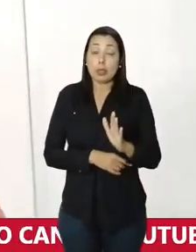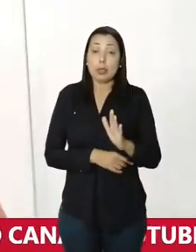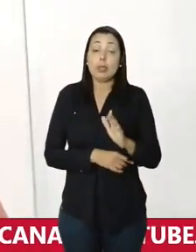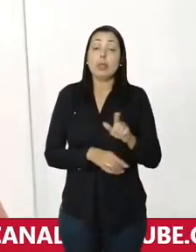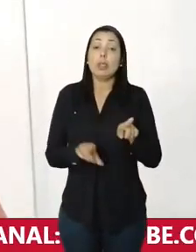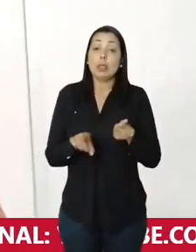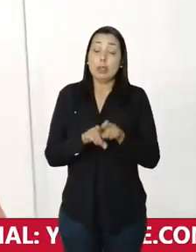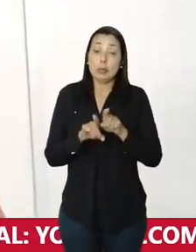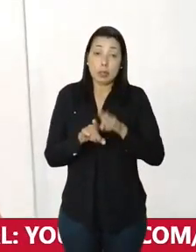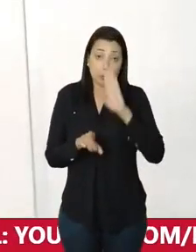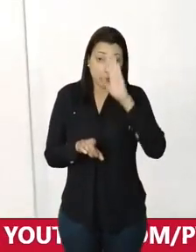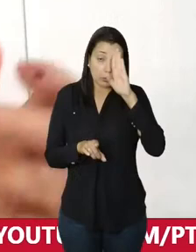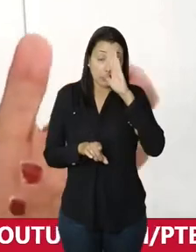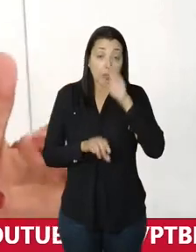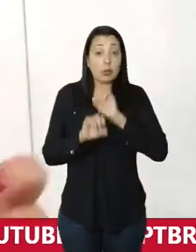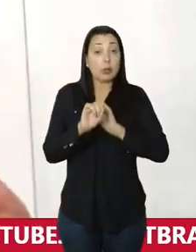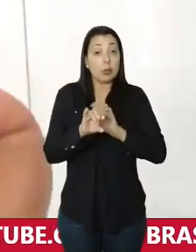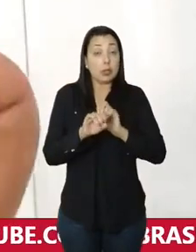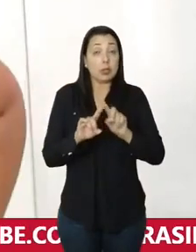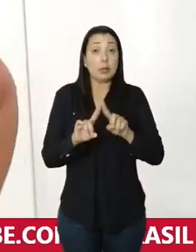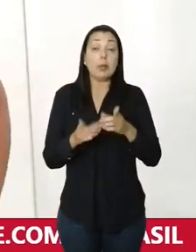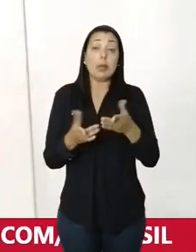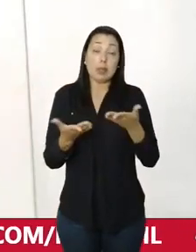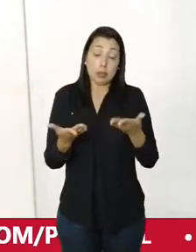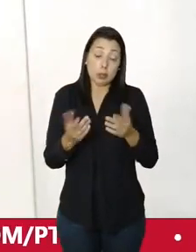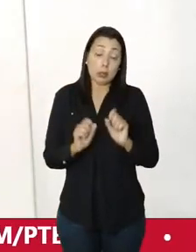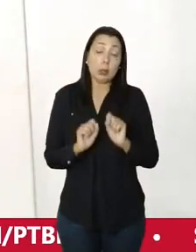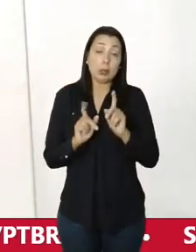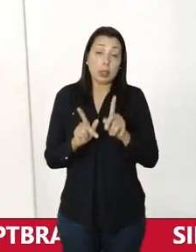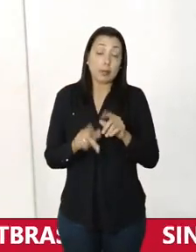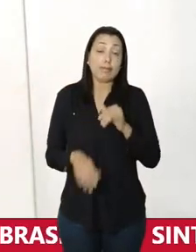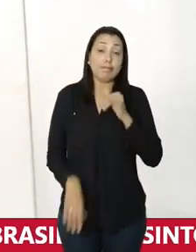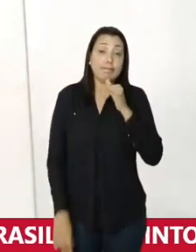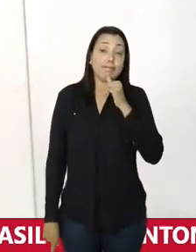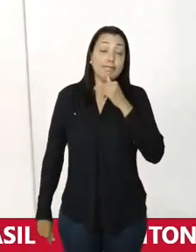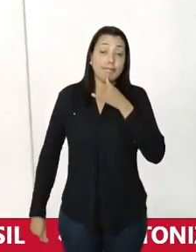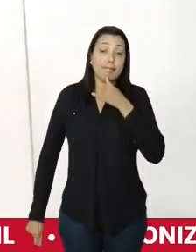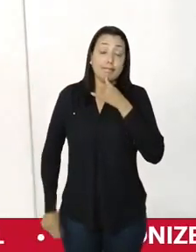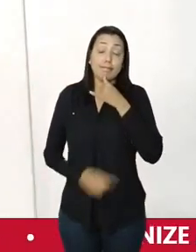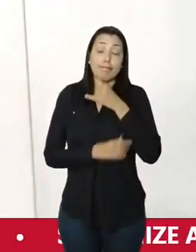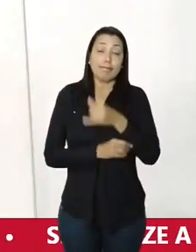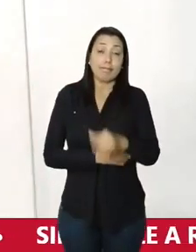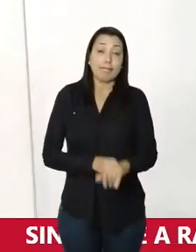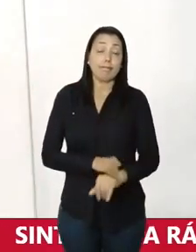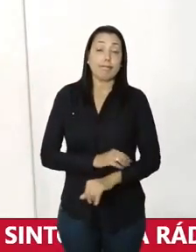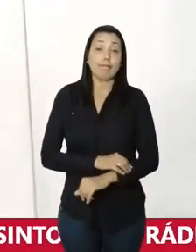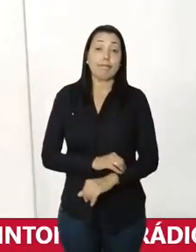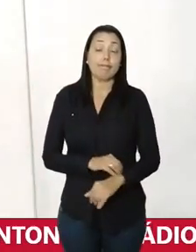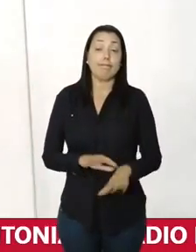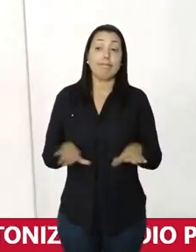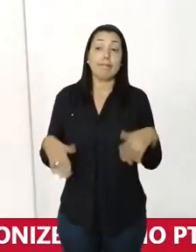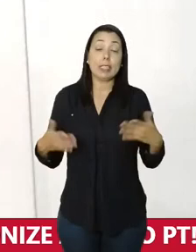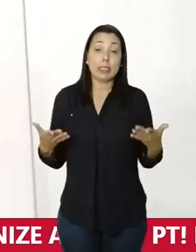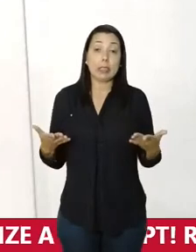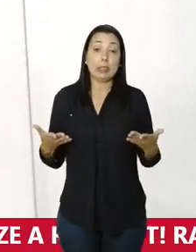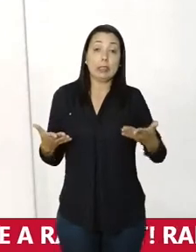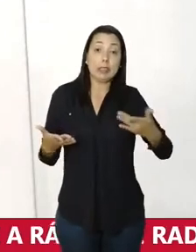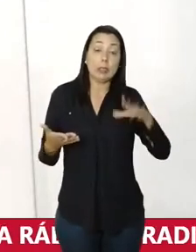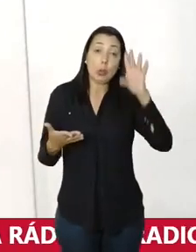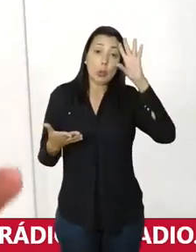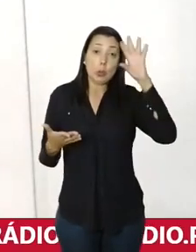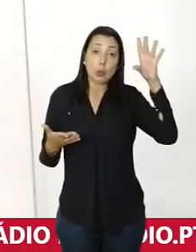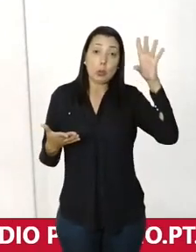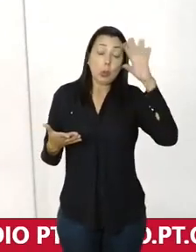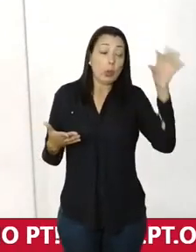investindo principalmente na educação. Mas, enfim, infelizmente, de repente, esse